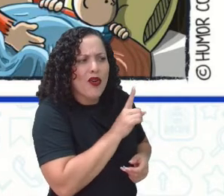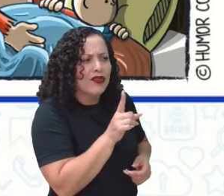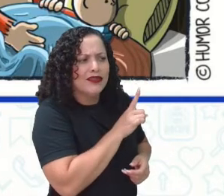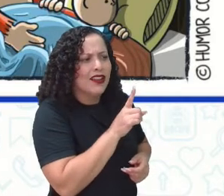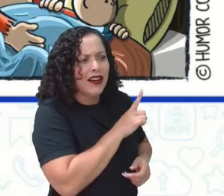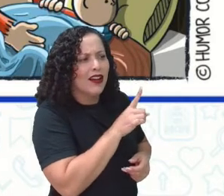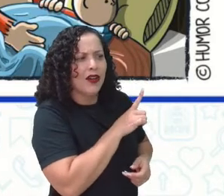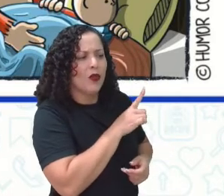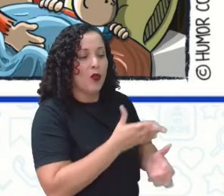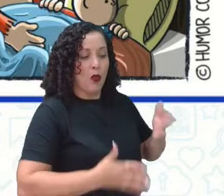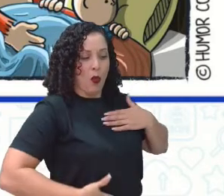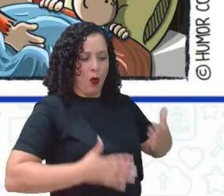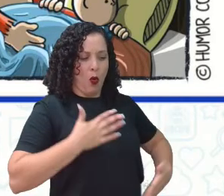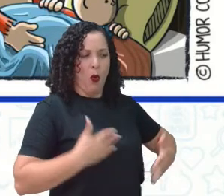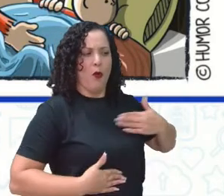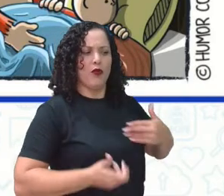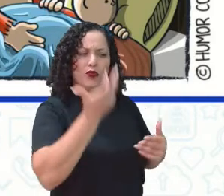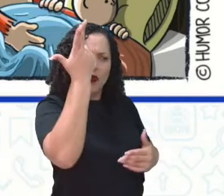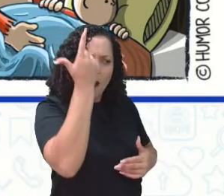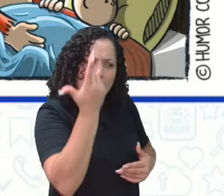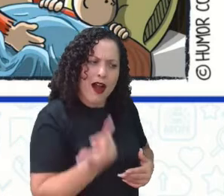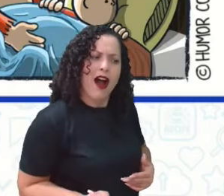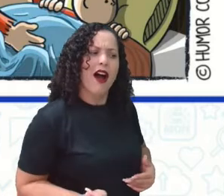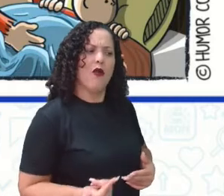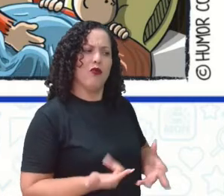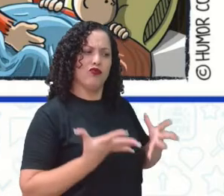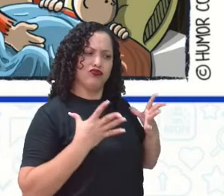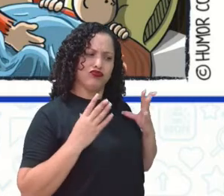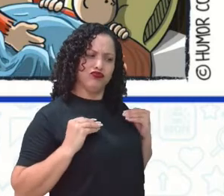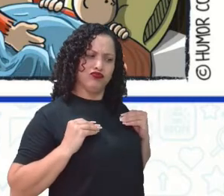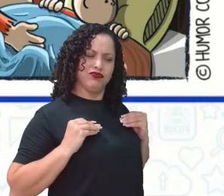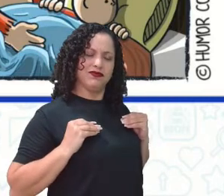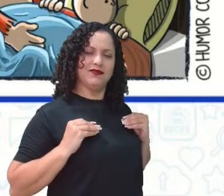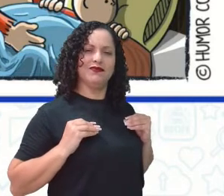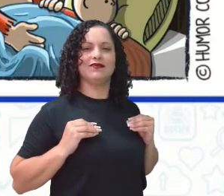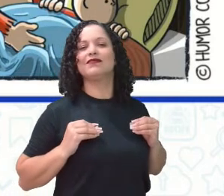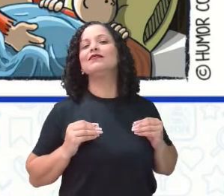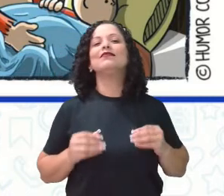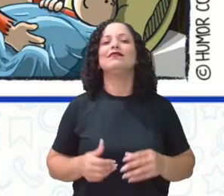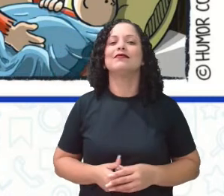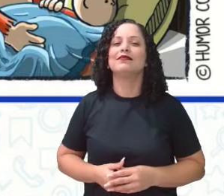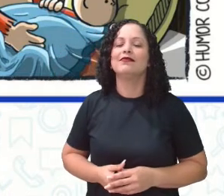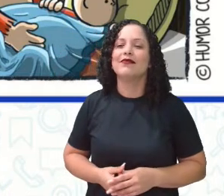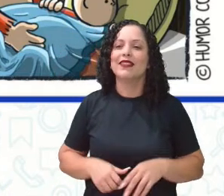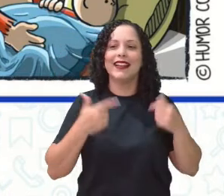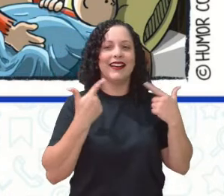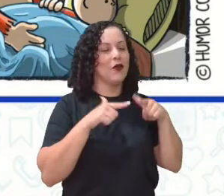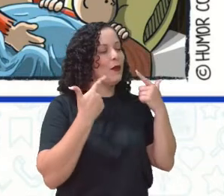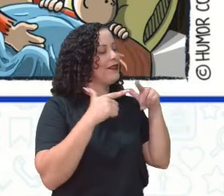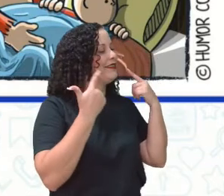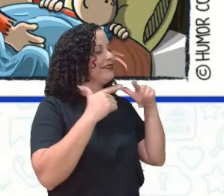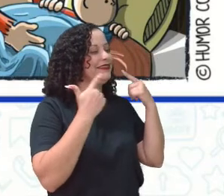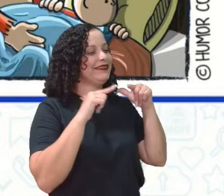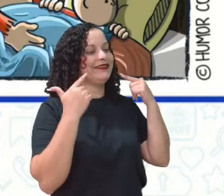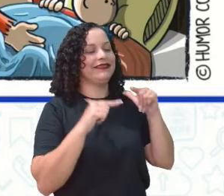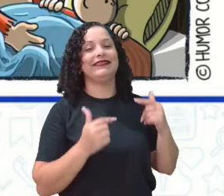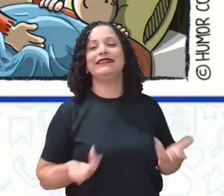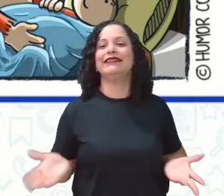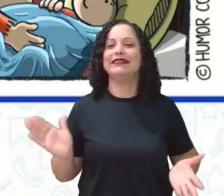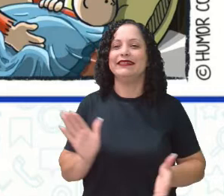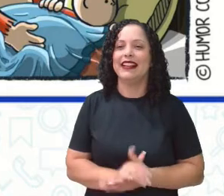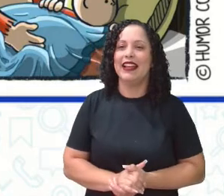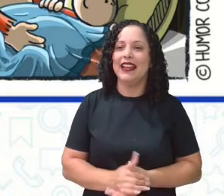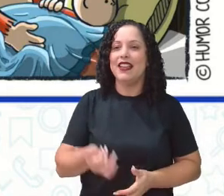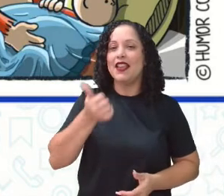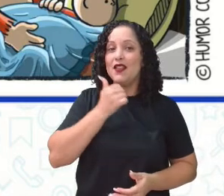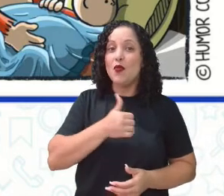a temperatura do seu corpo como se fosse uma estufa. Né? E começa a rir, né? E aí o pai